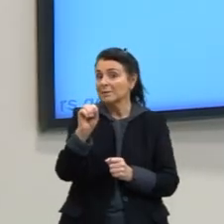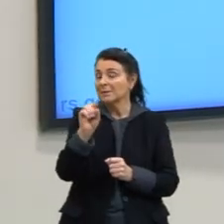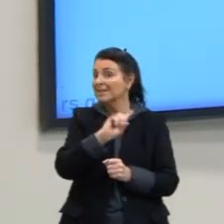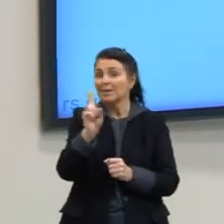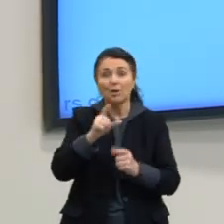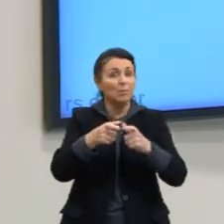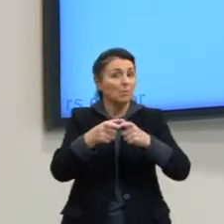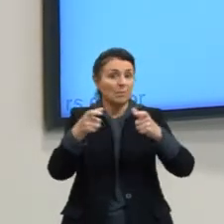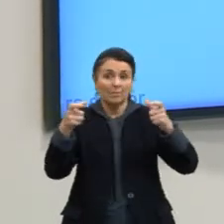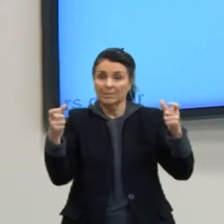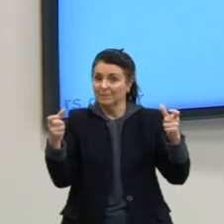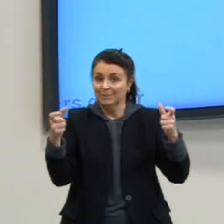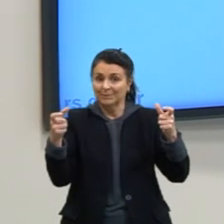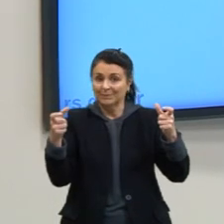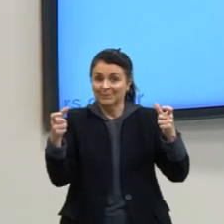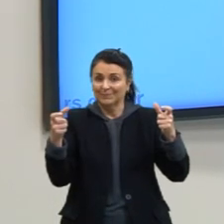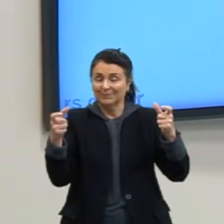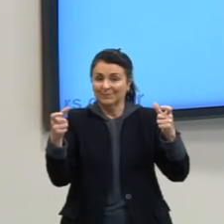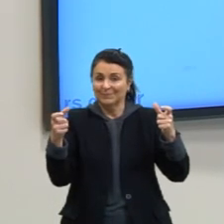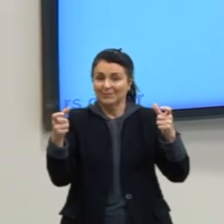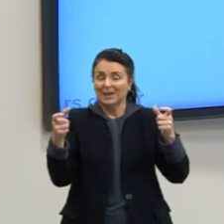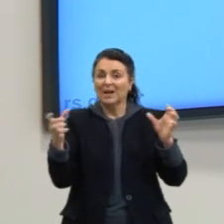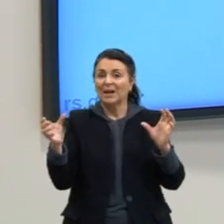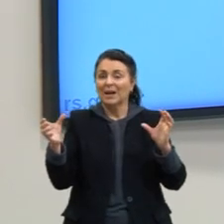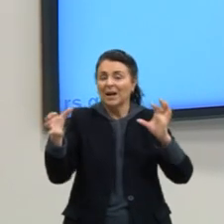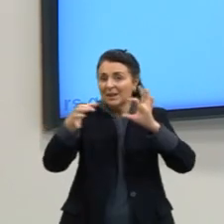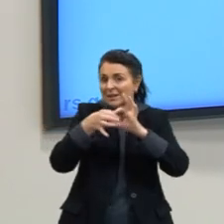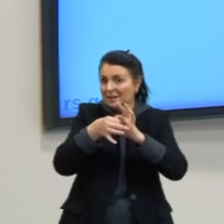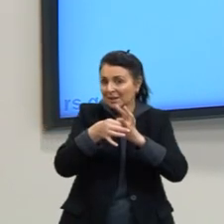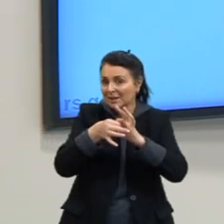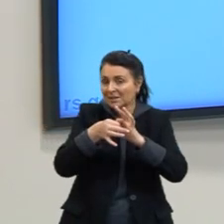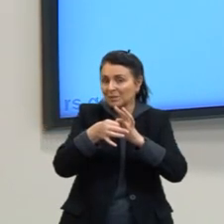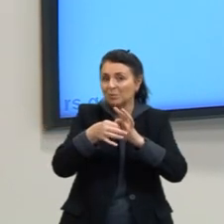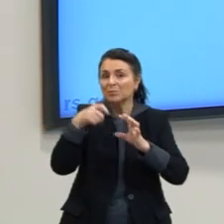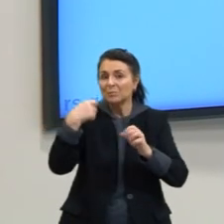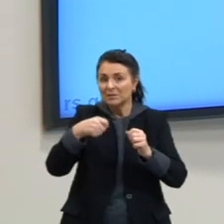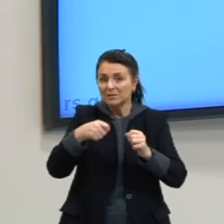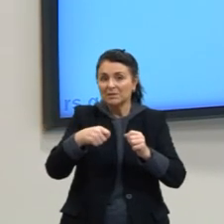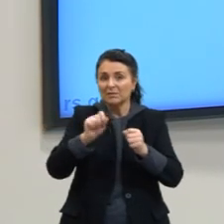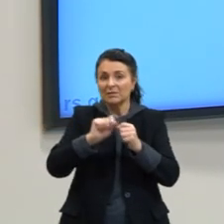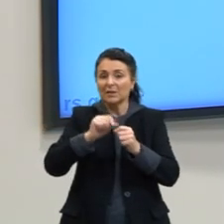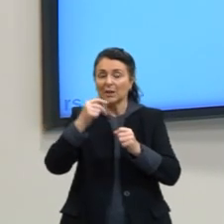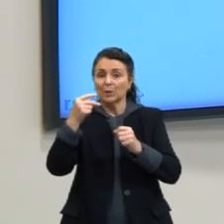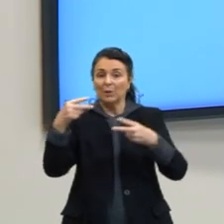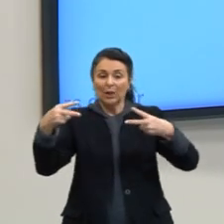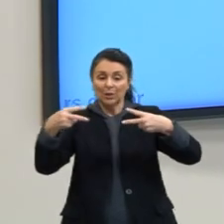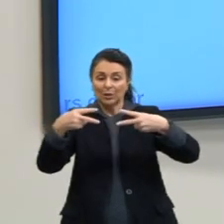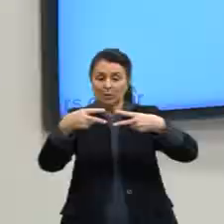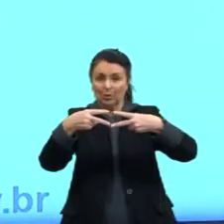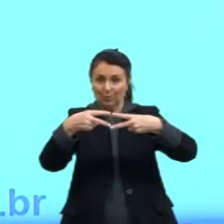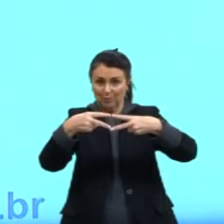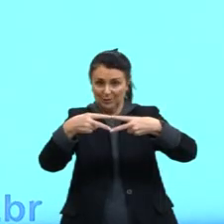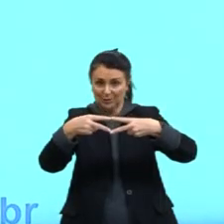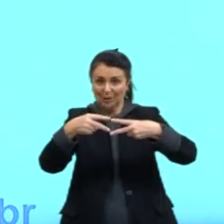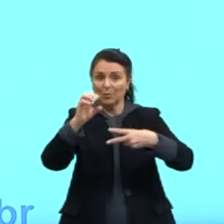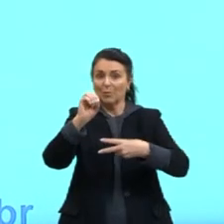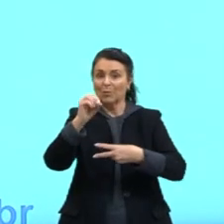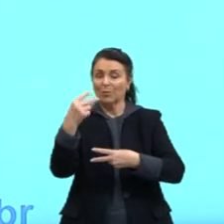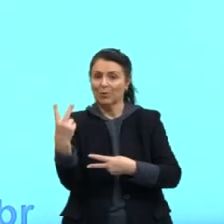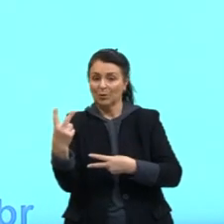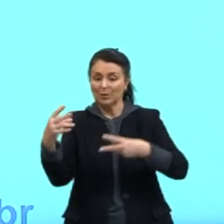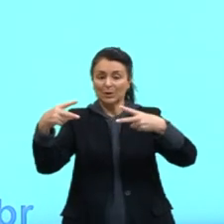então a forma de com a ligação entre Aços ele seria nesse caso até Faria dupla ligação com oxigênio e uma